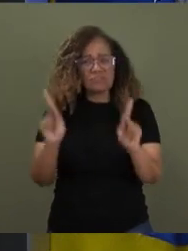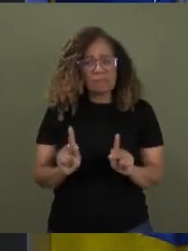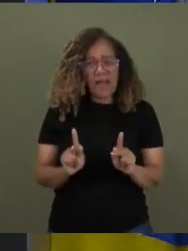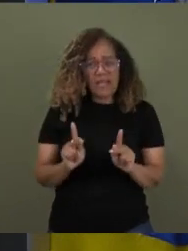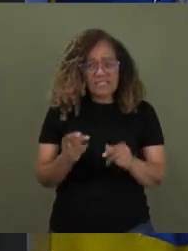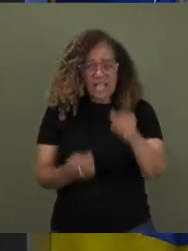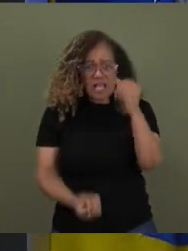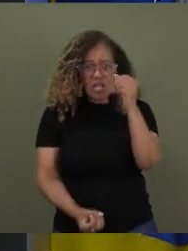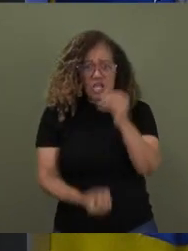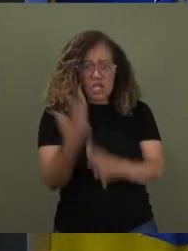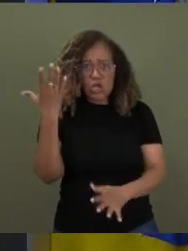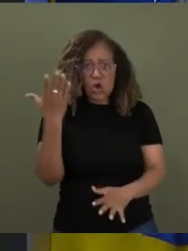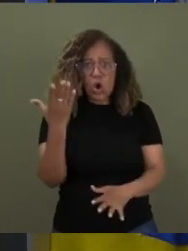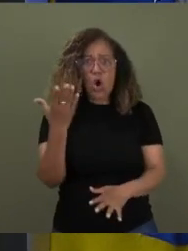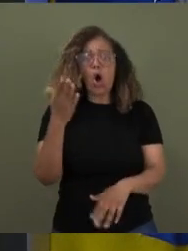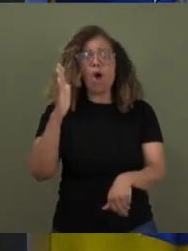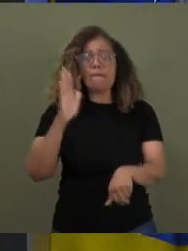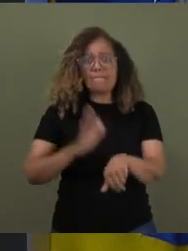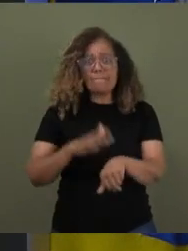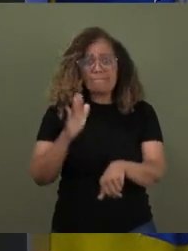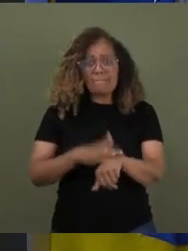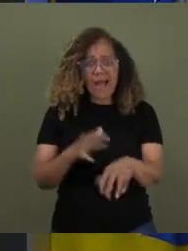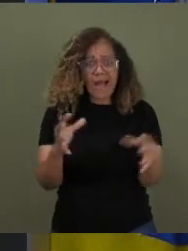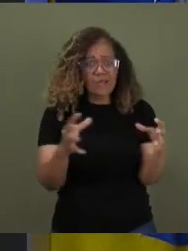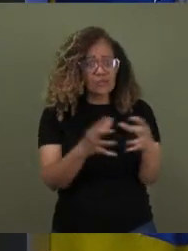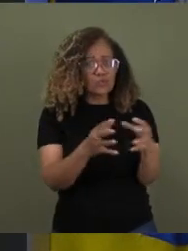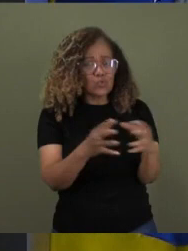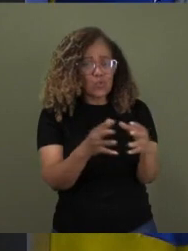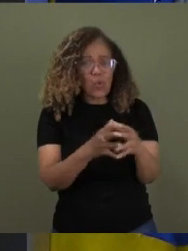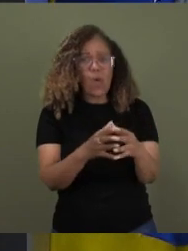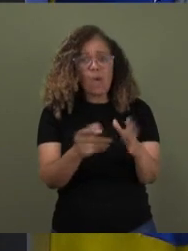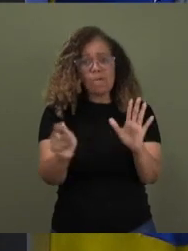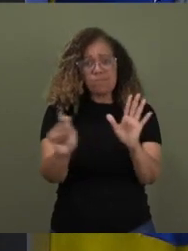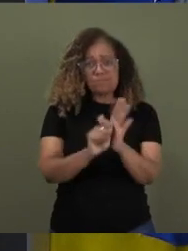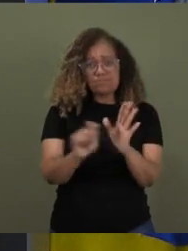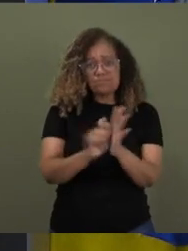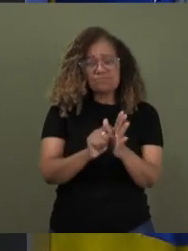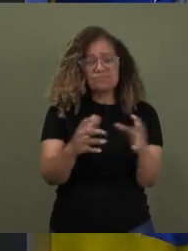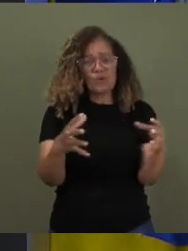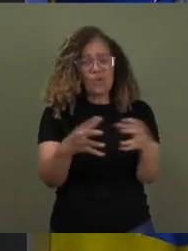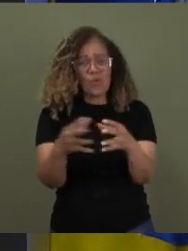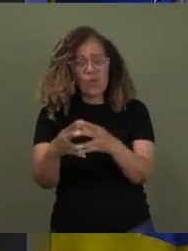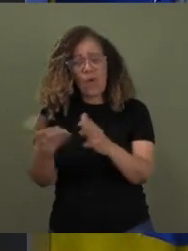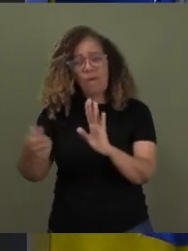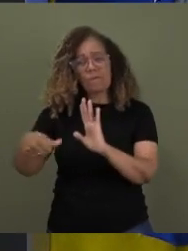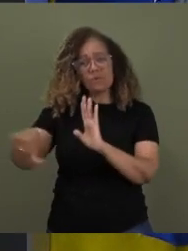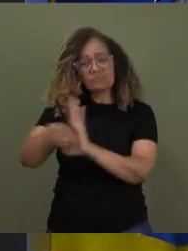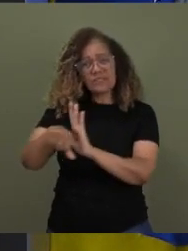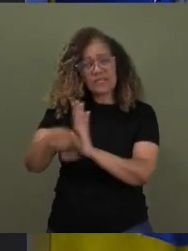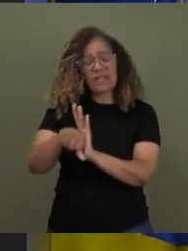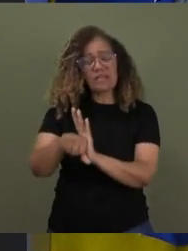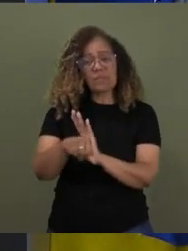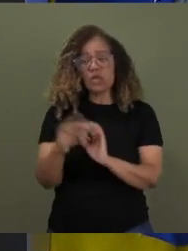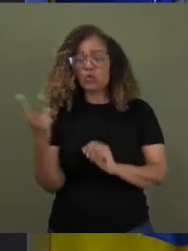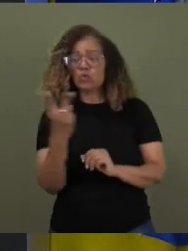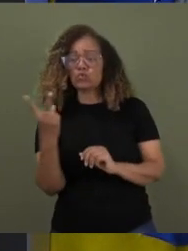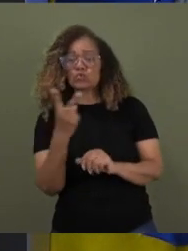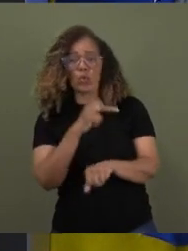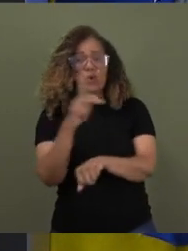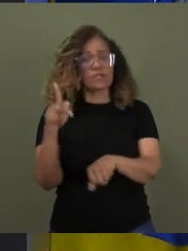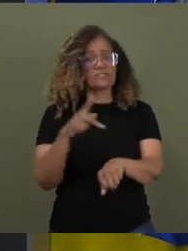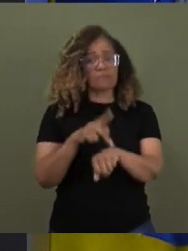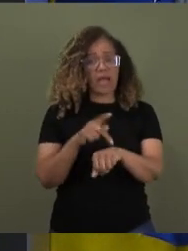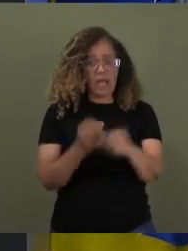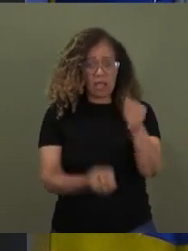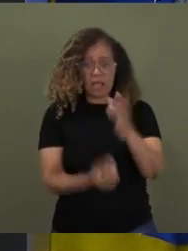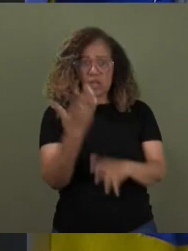mais traficantes, mais disponibilização de drogas nesses dois países. E